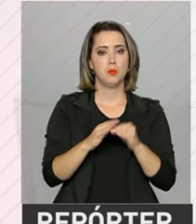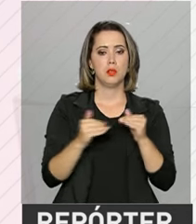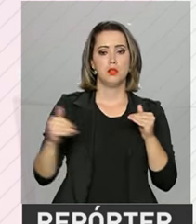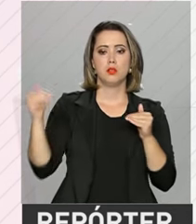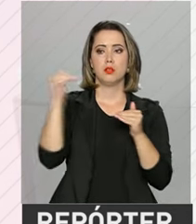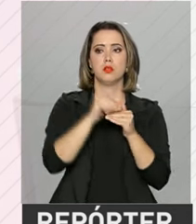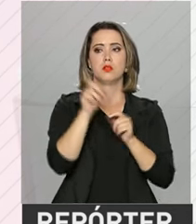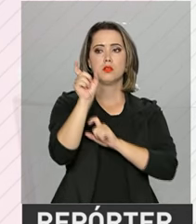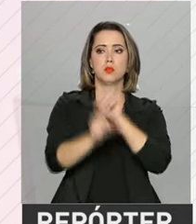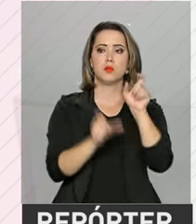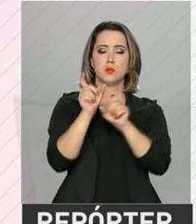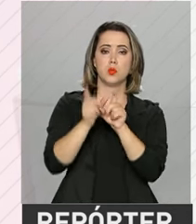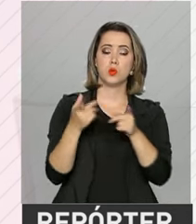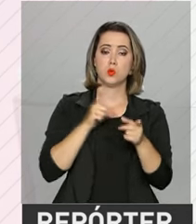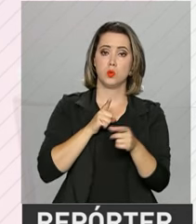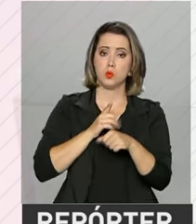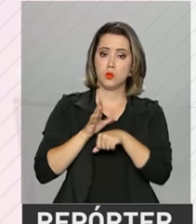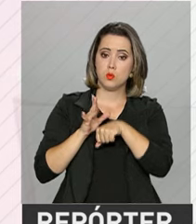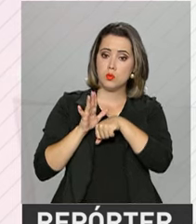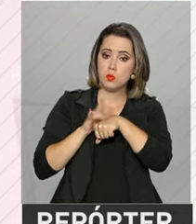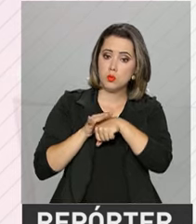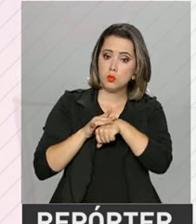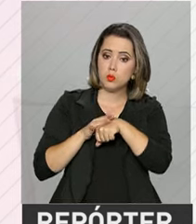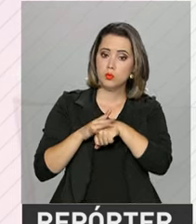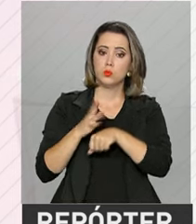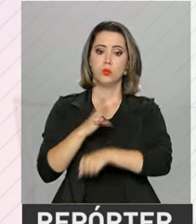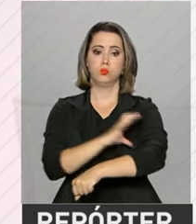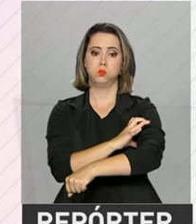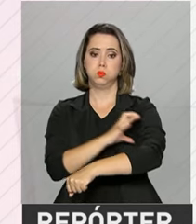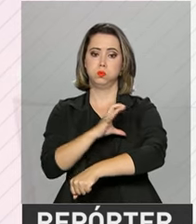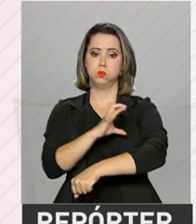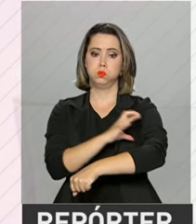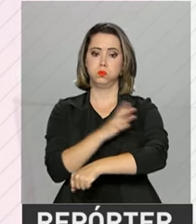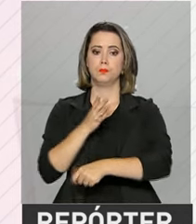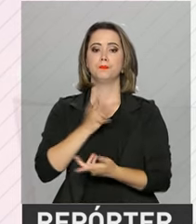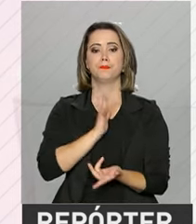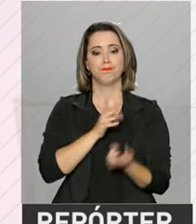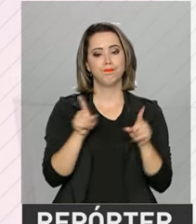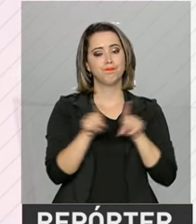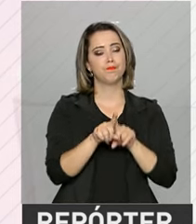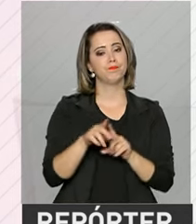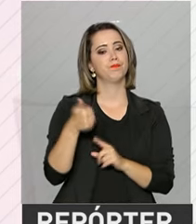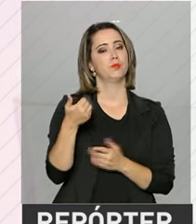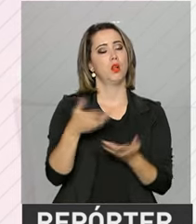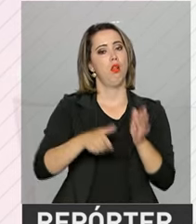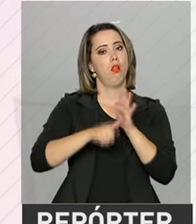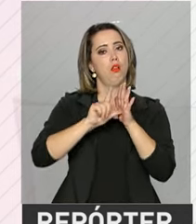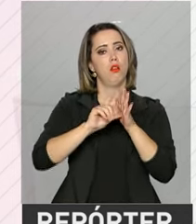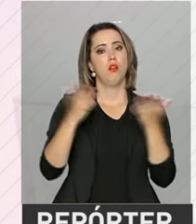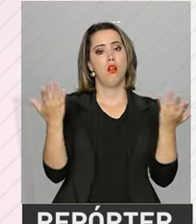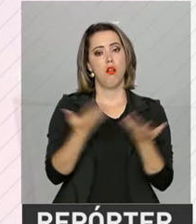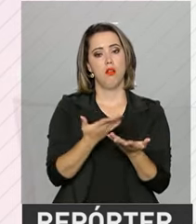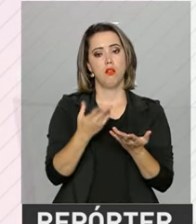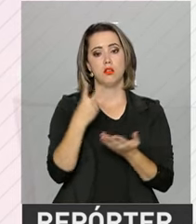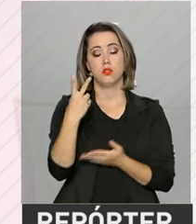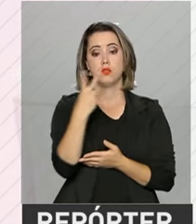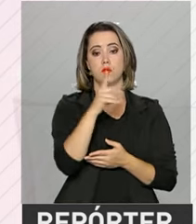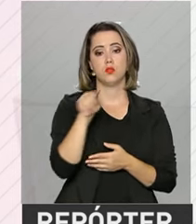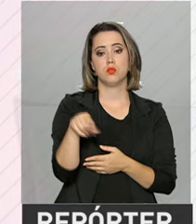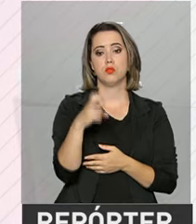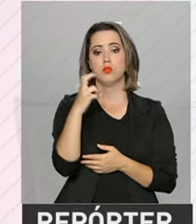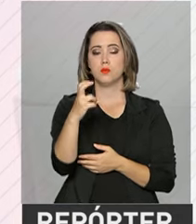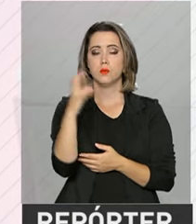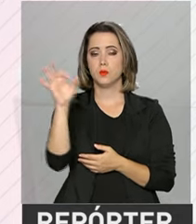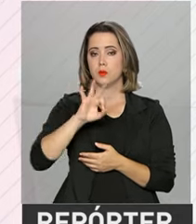percentual de brasileiros diagnosticados com hipertensão de 22,5 em 2006 para